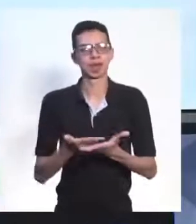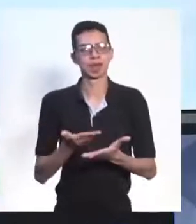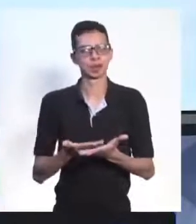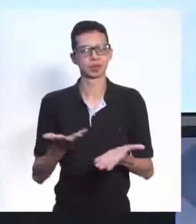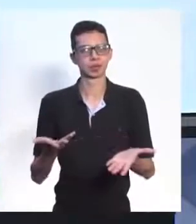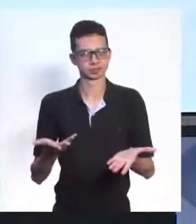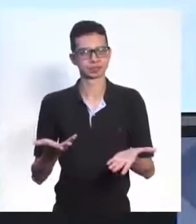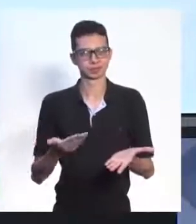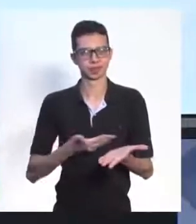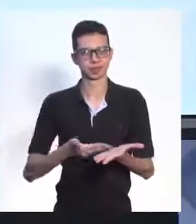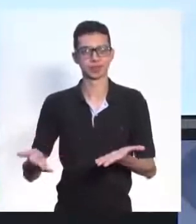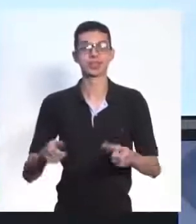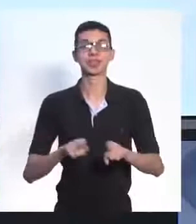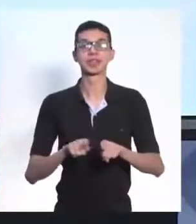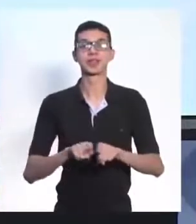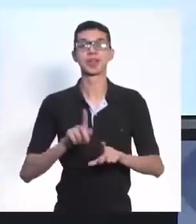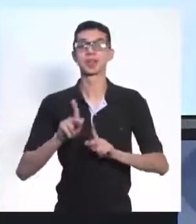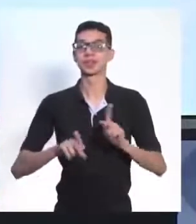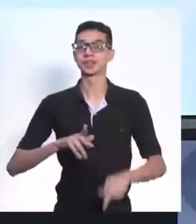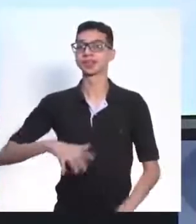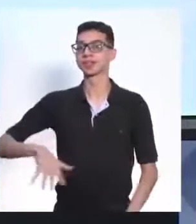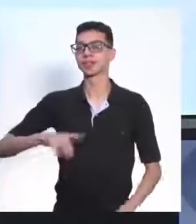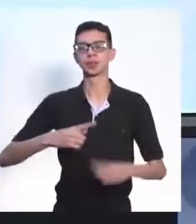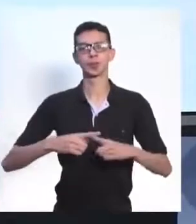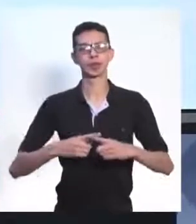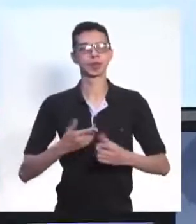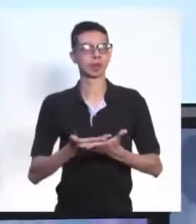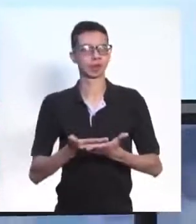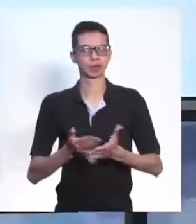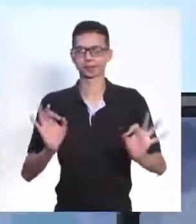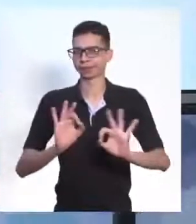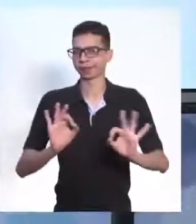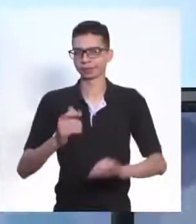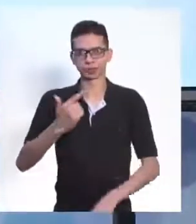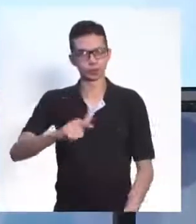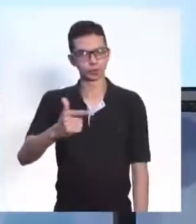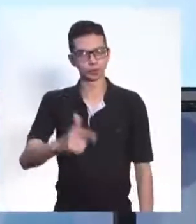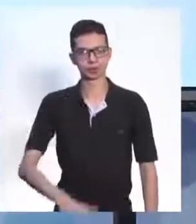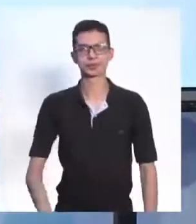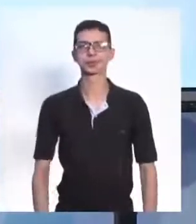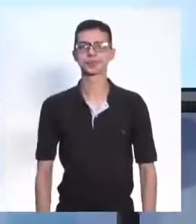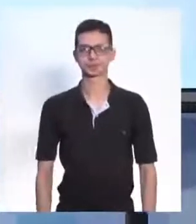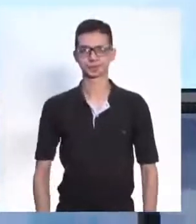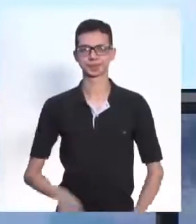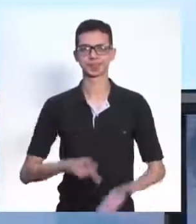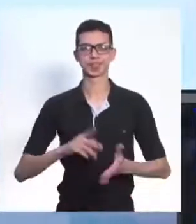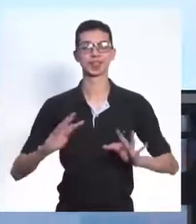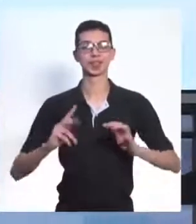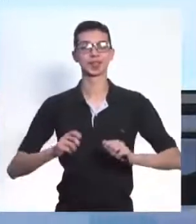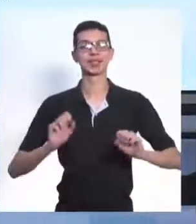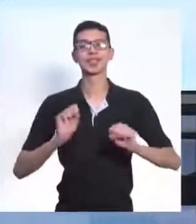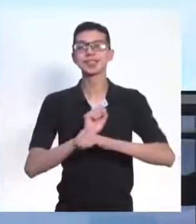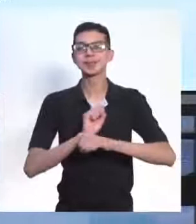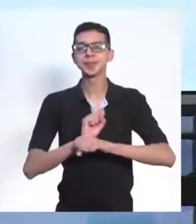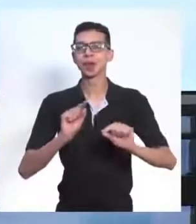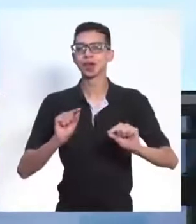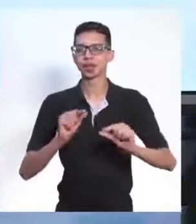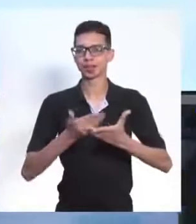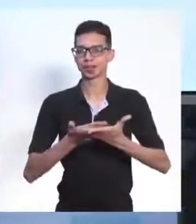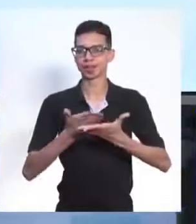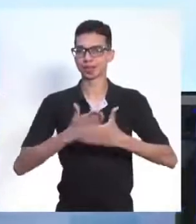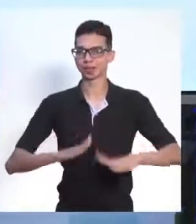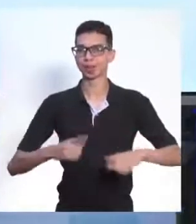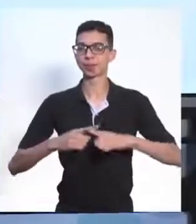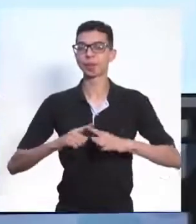acontecer, mas dessa galera também, que senão não vai pro ar, né, Jonas? Ah, sim. E tá todo mundo esperando a aula acabar aqui para pegar as balas de goma aqui,